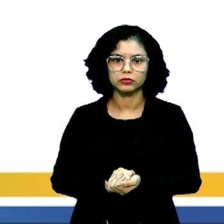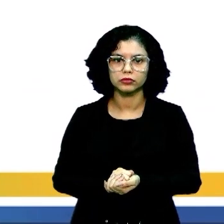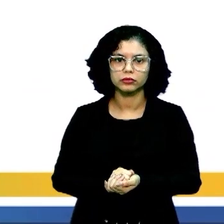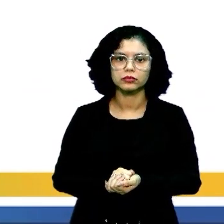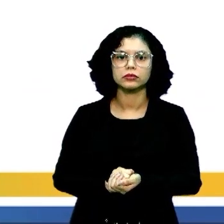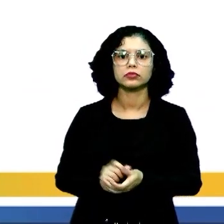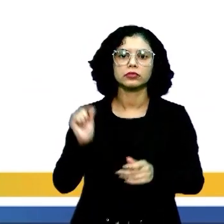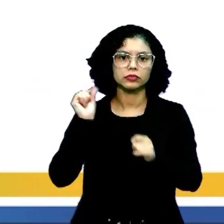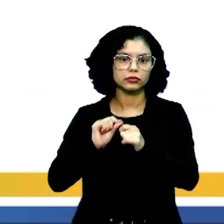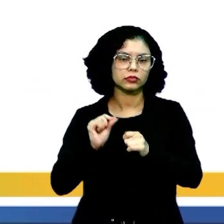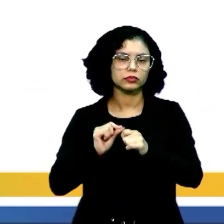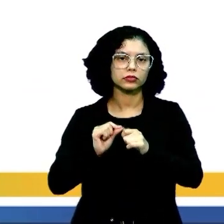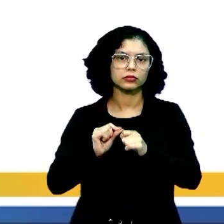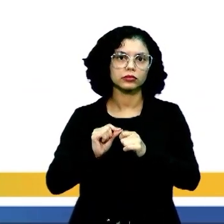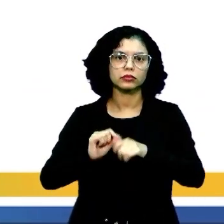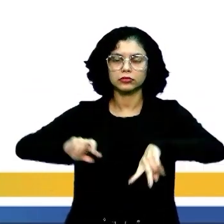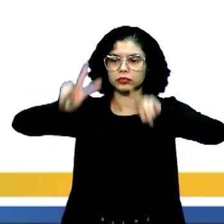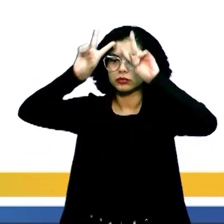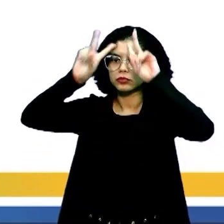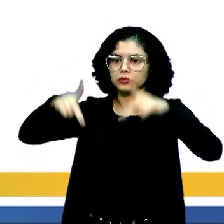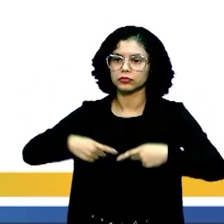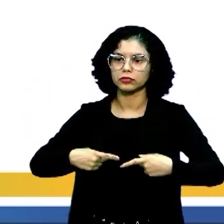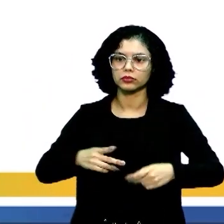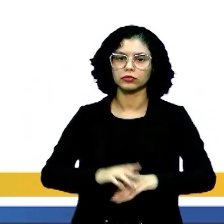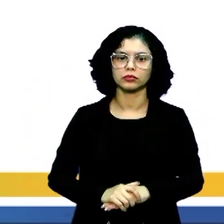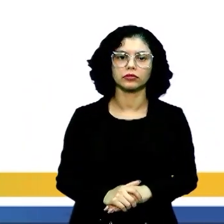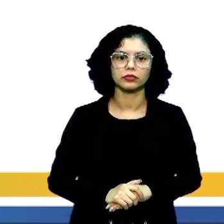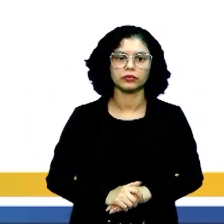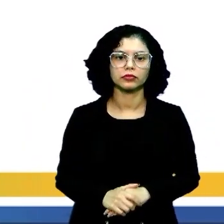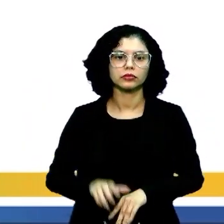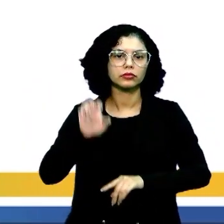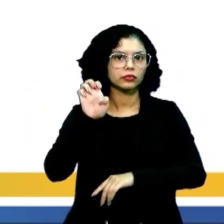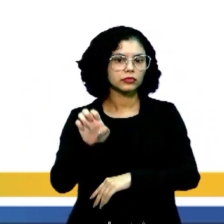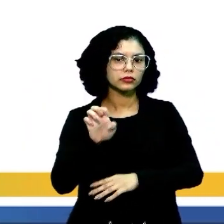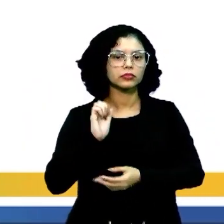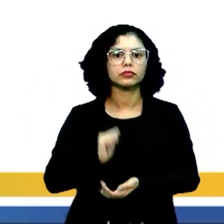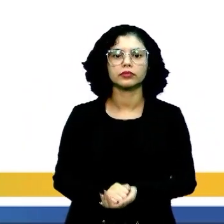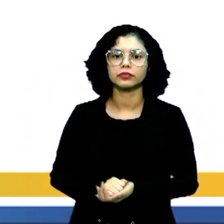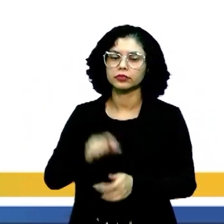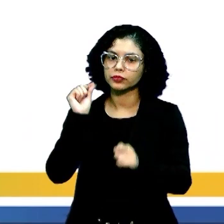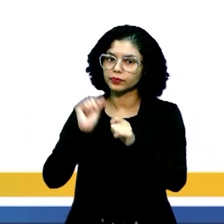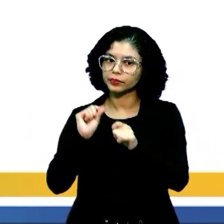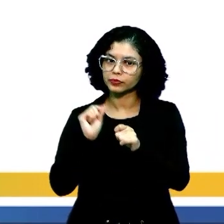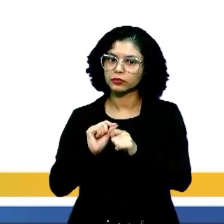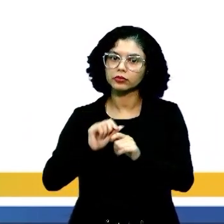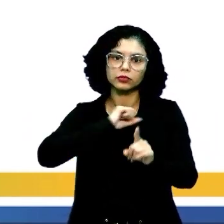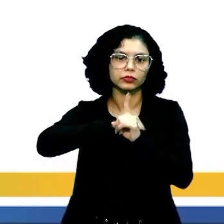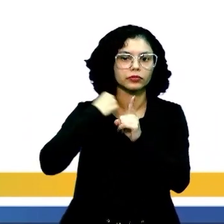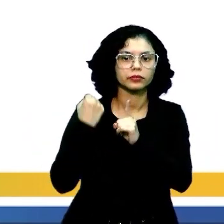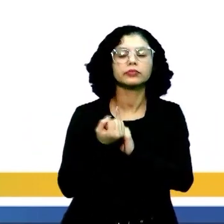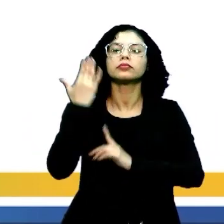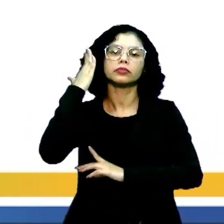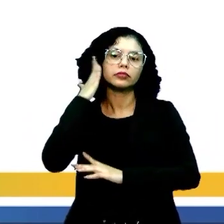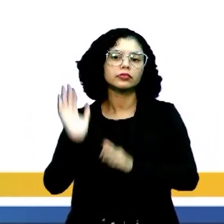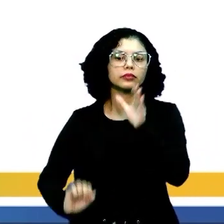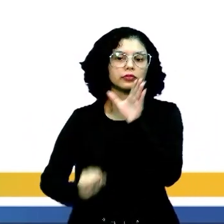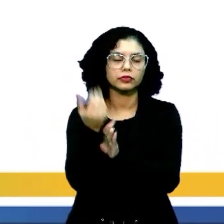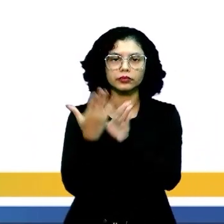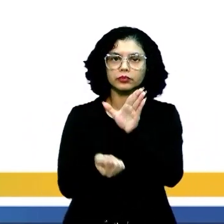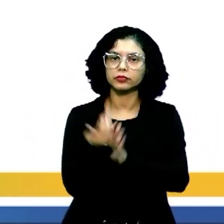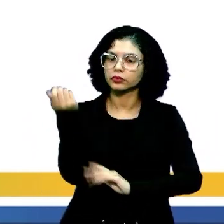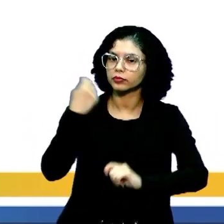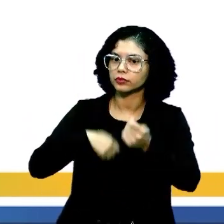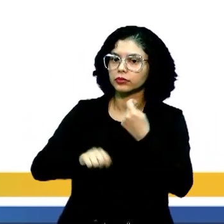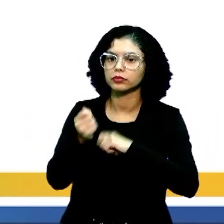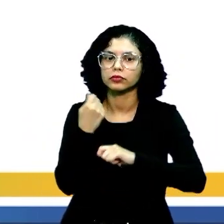sagrado, é uma realização humana. E letra E. É construída socialmente,